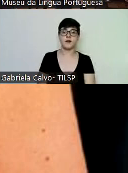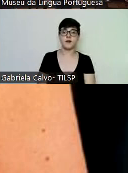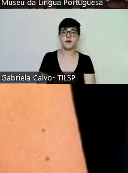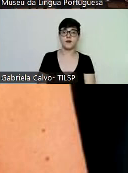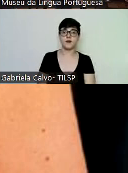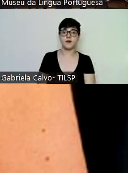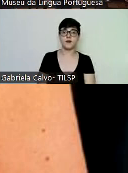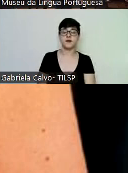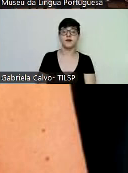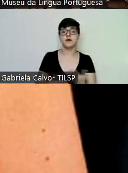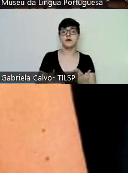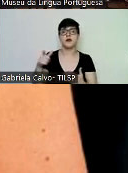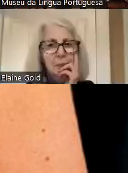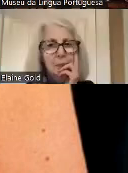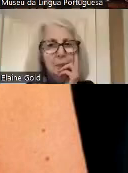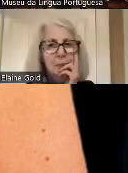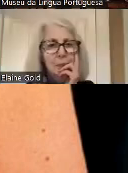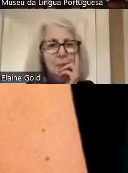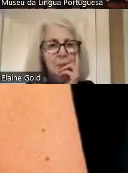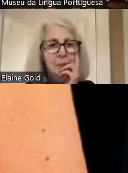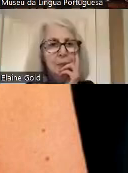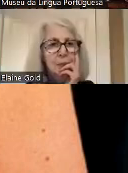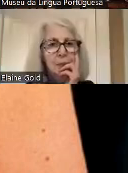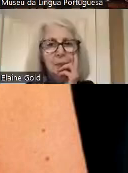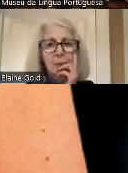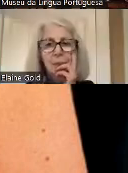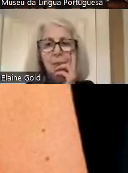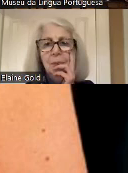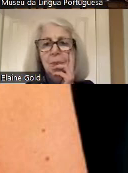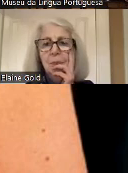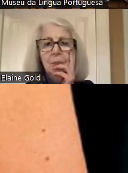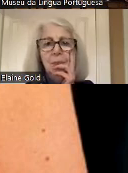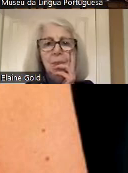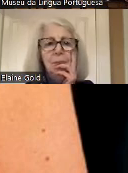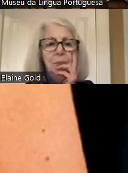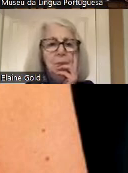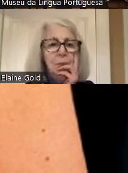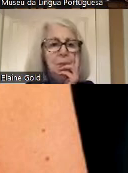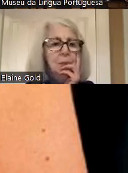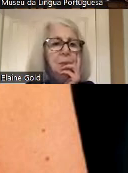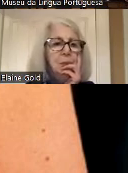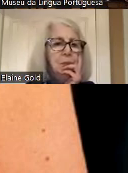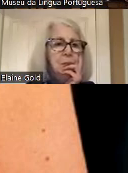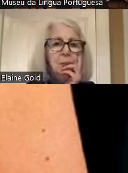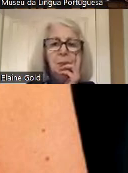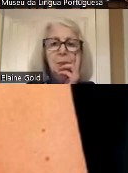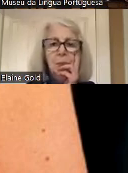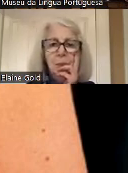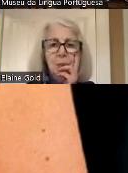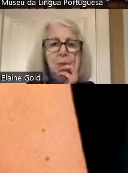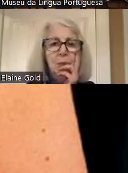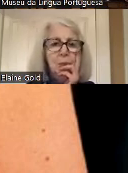E aí aqui coisas muito rápidas Esse é um exemplo de uma ação que a gente fez na pandemia uma ação muito inclusive